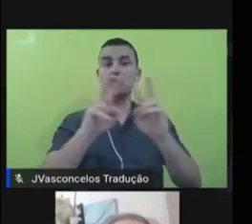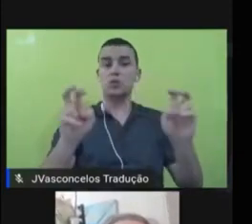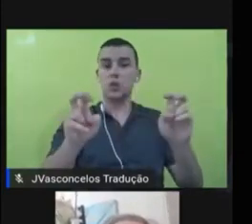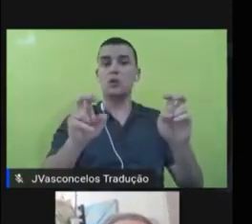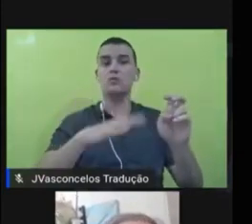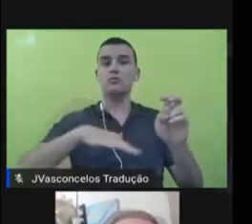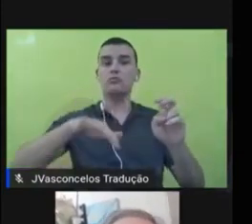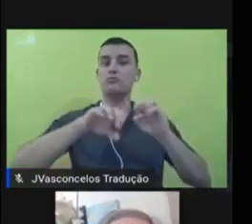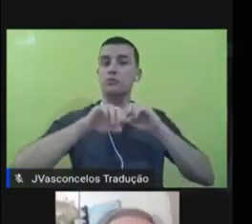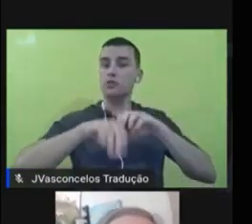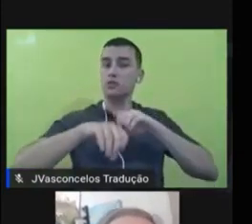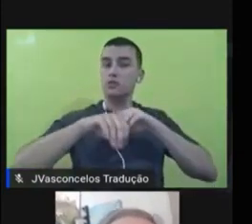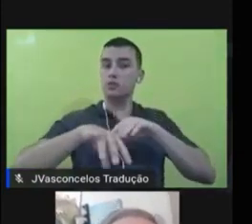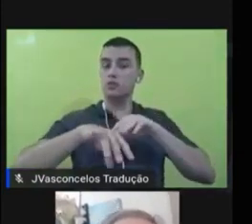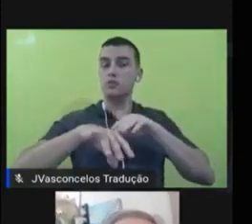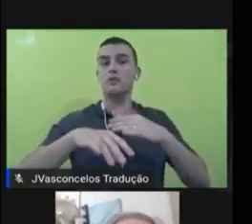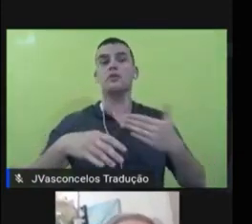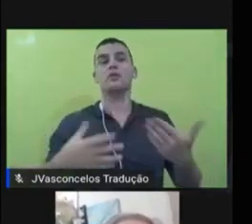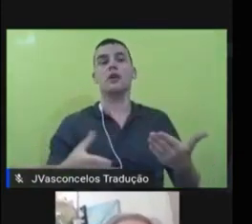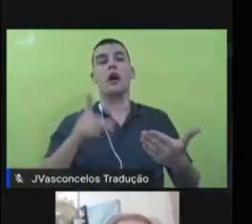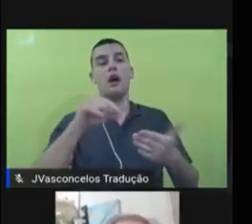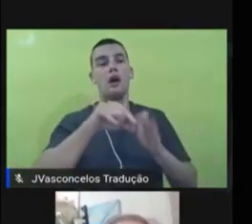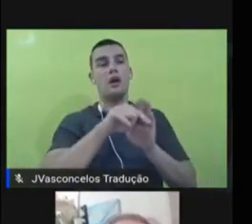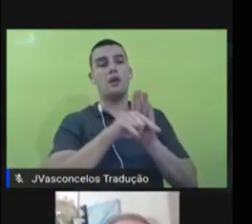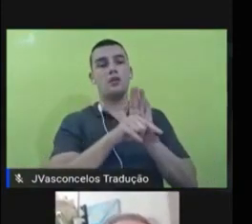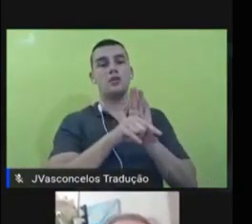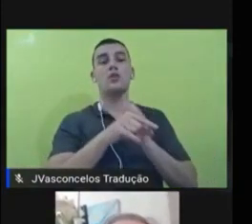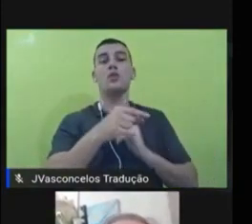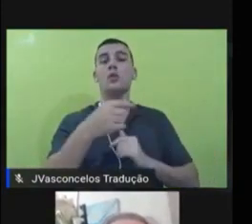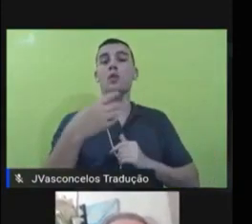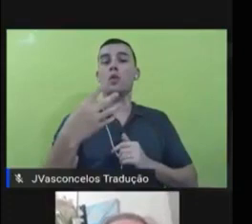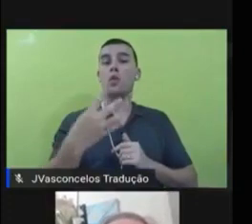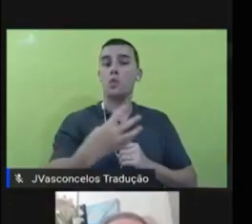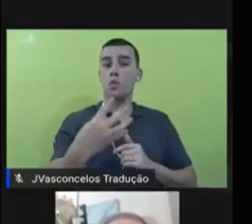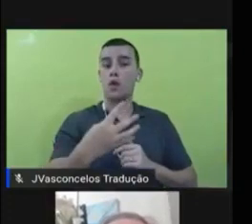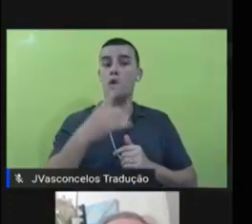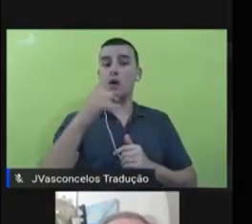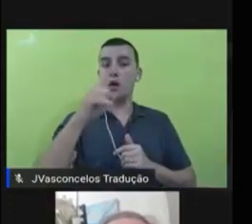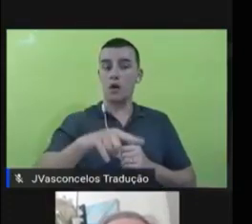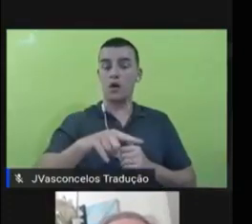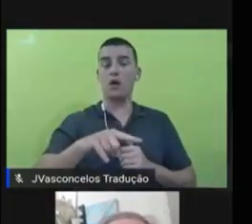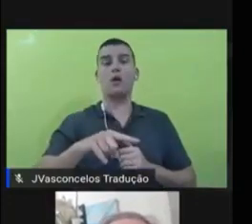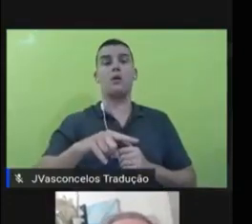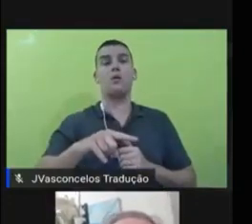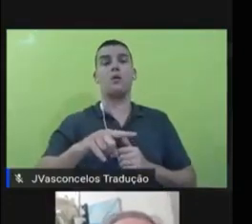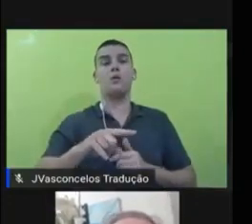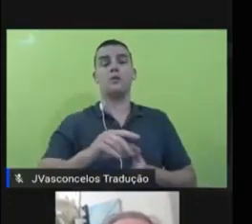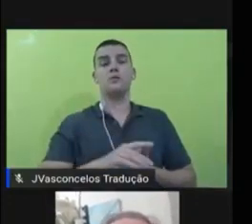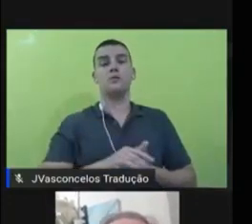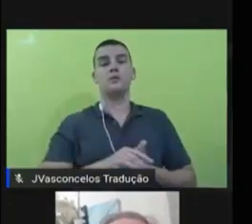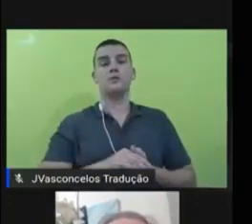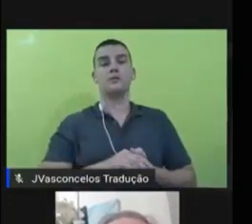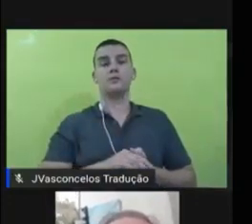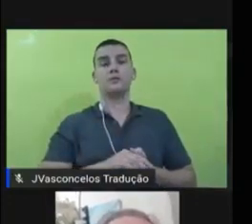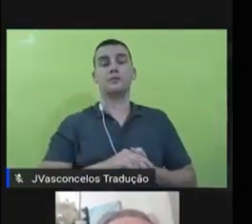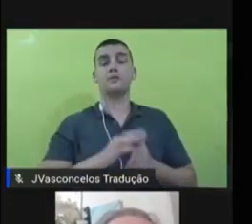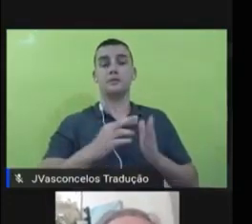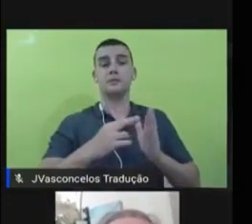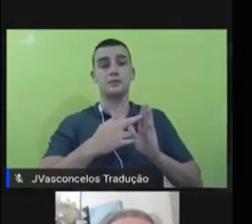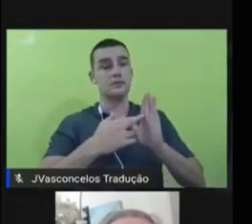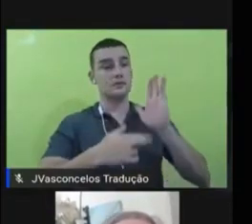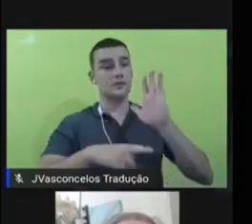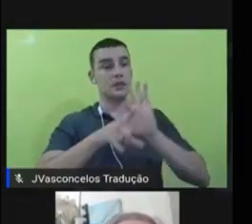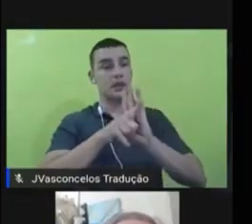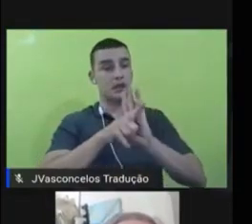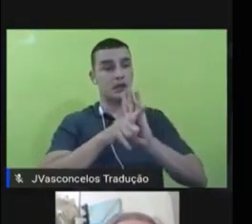de ensino, o artigo 4º, que trata da questão, né, desse regulamento na